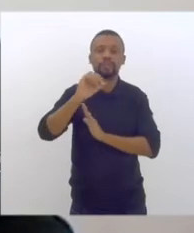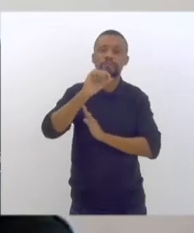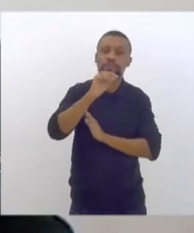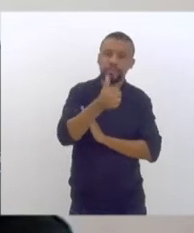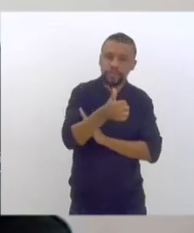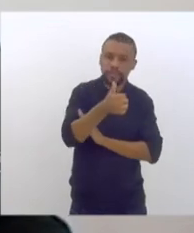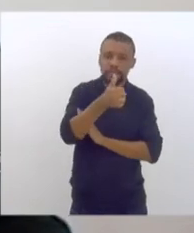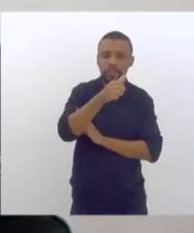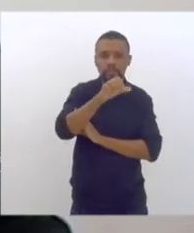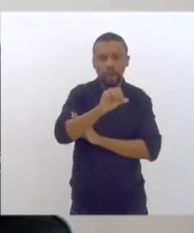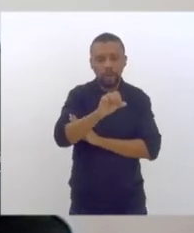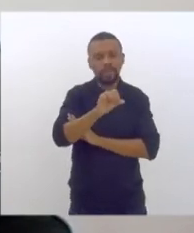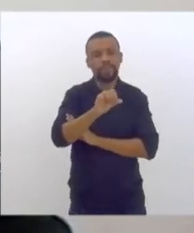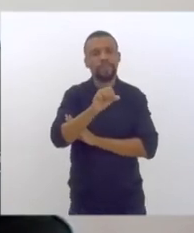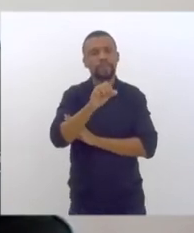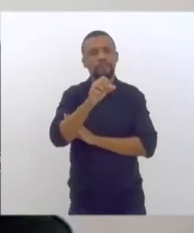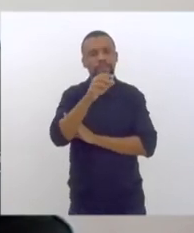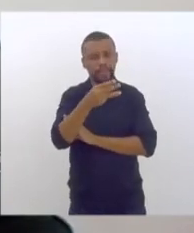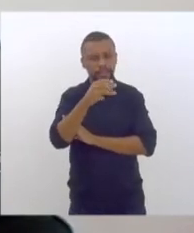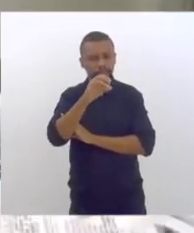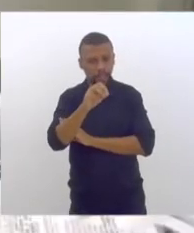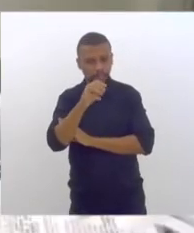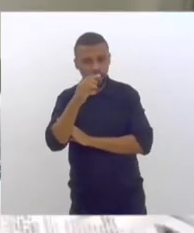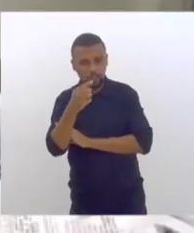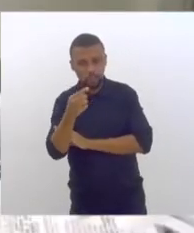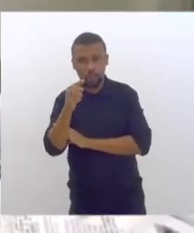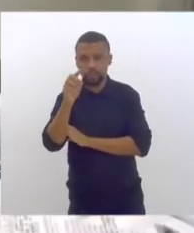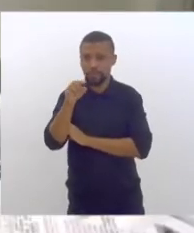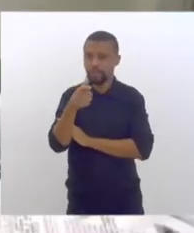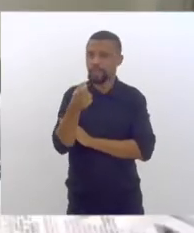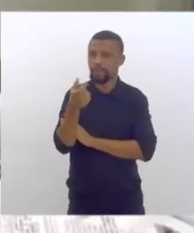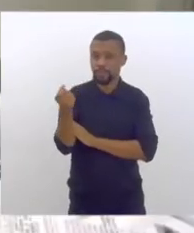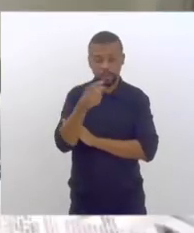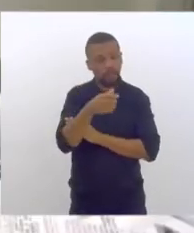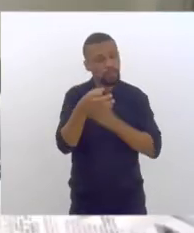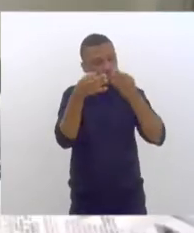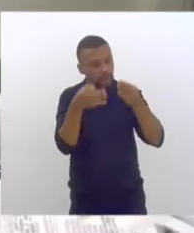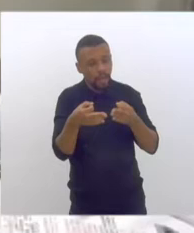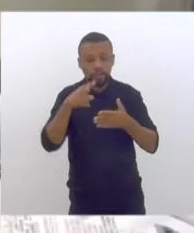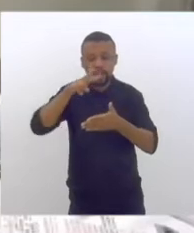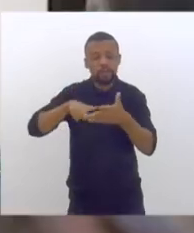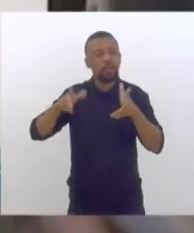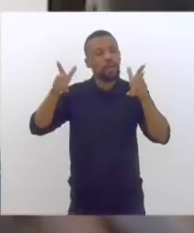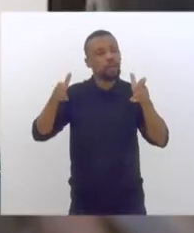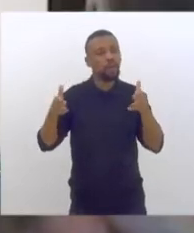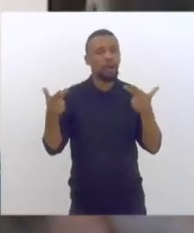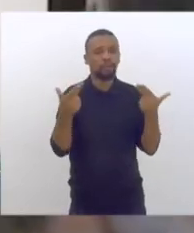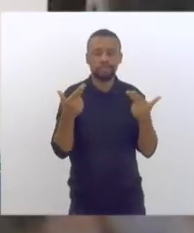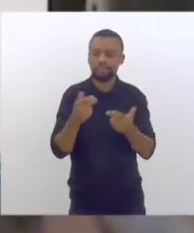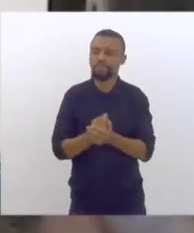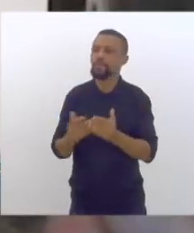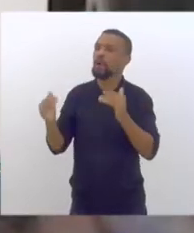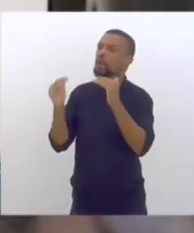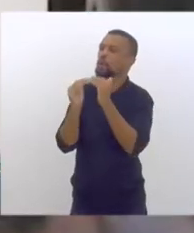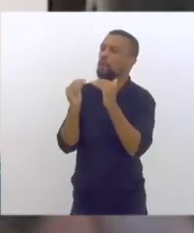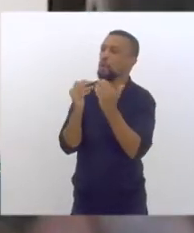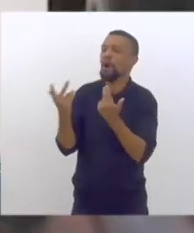tá correto tá correto é a meditação é esse projeto mesmo a leitura é a mesma acompanho